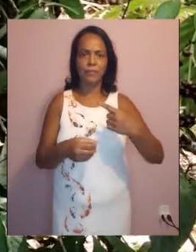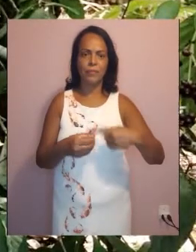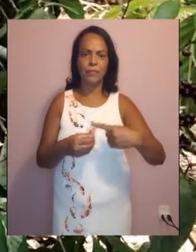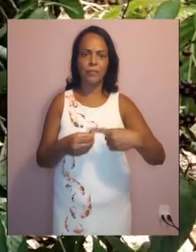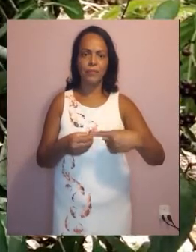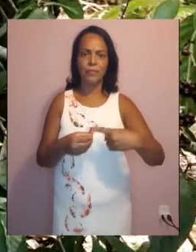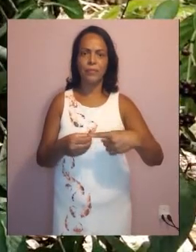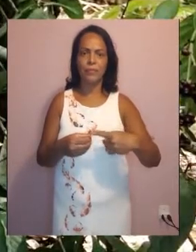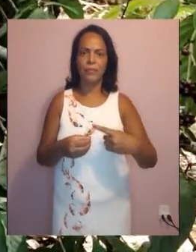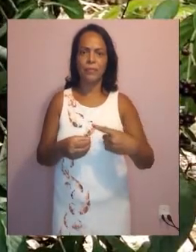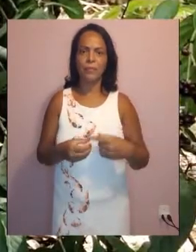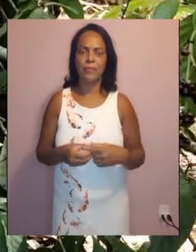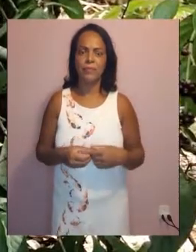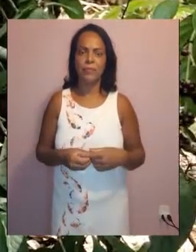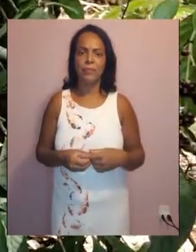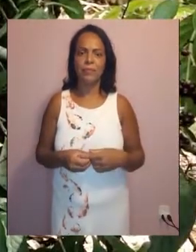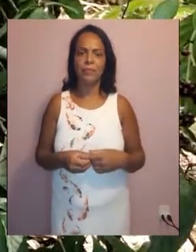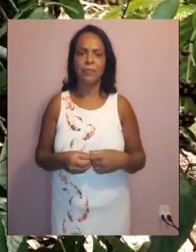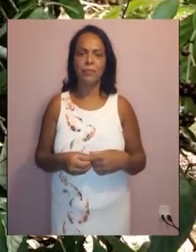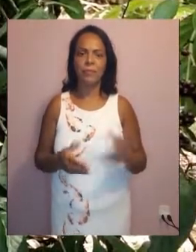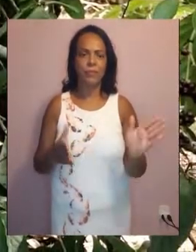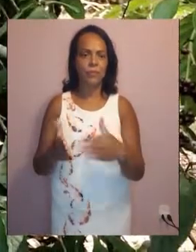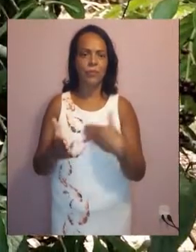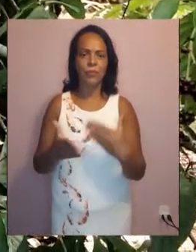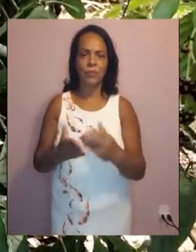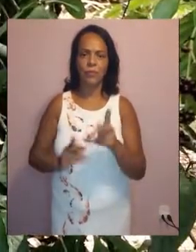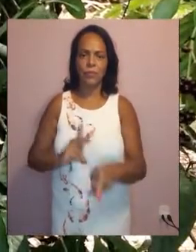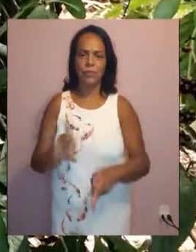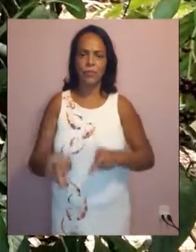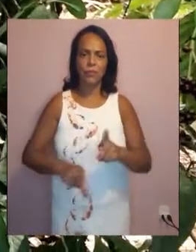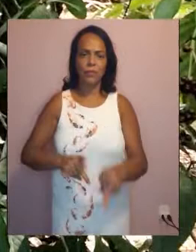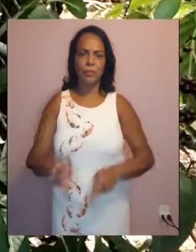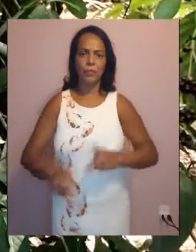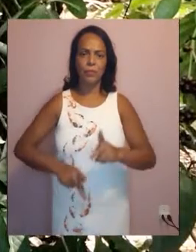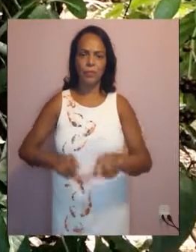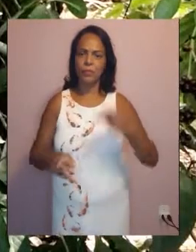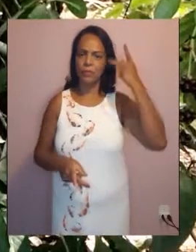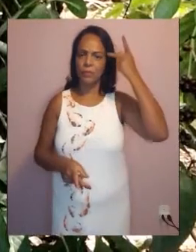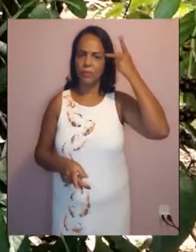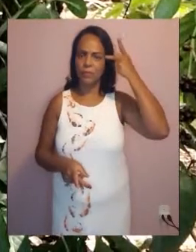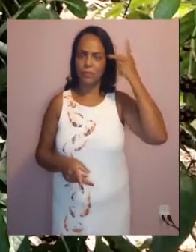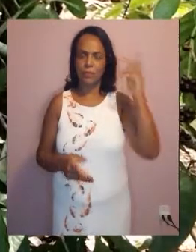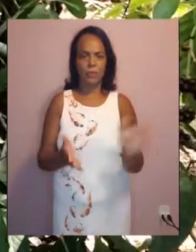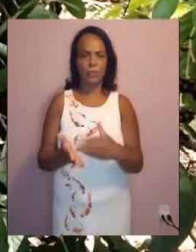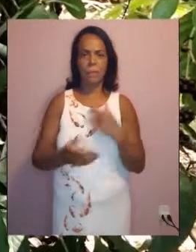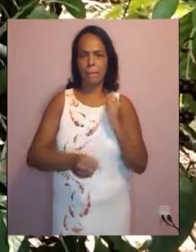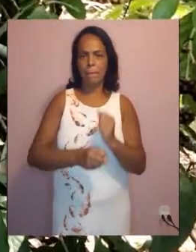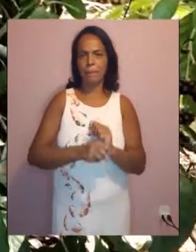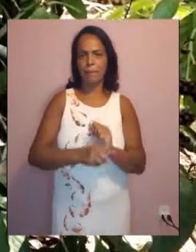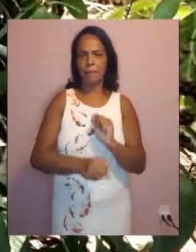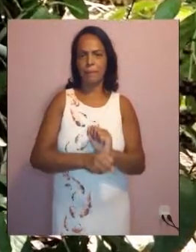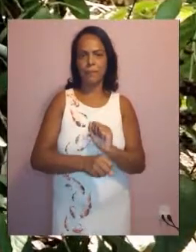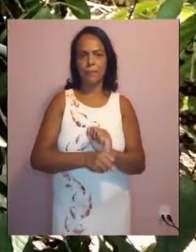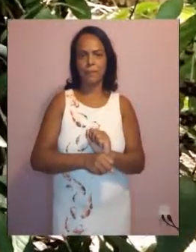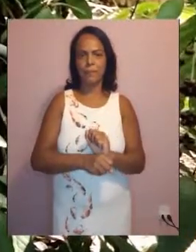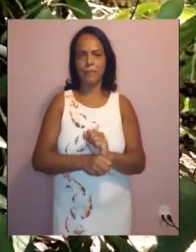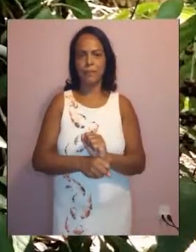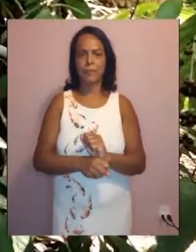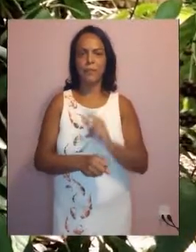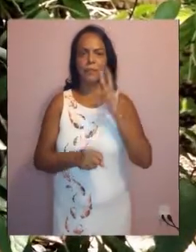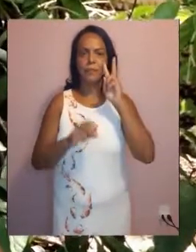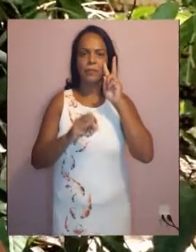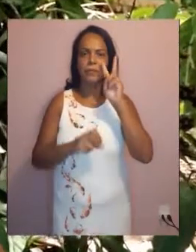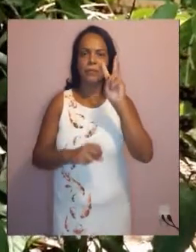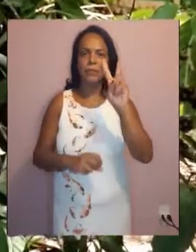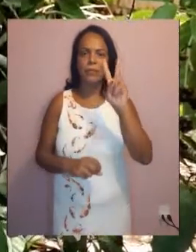cidade ficaria paralisada só para olhar para a beleza